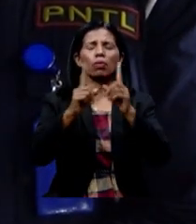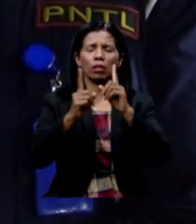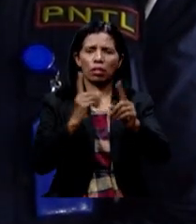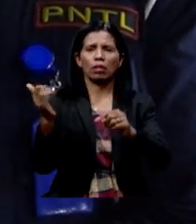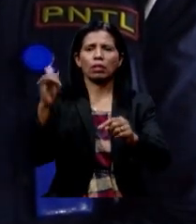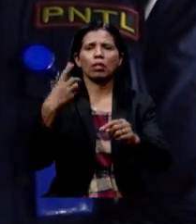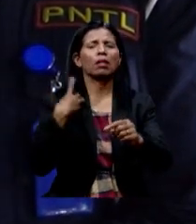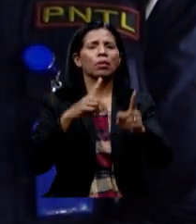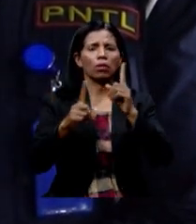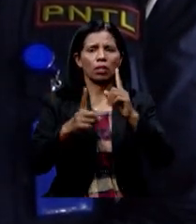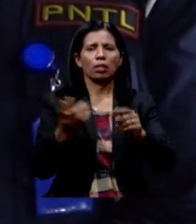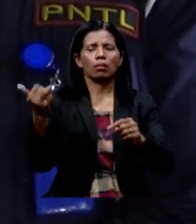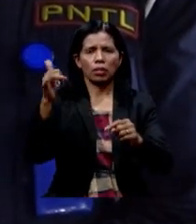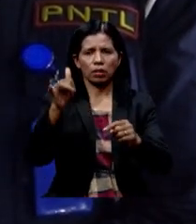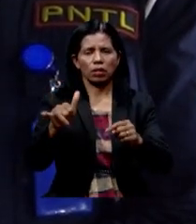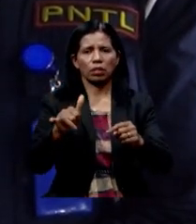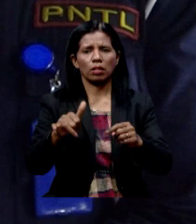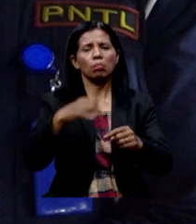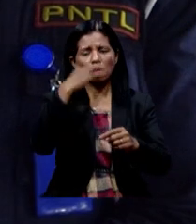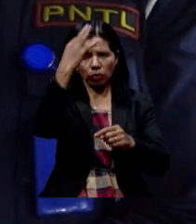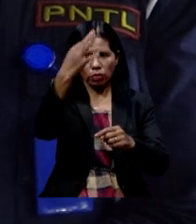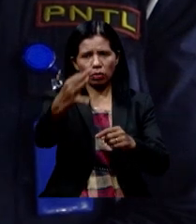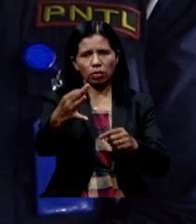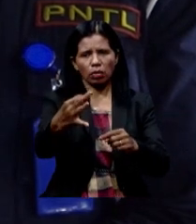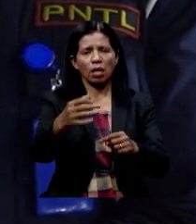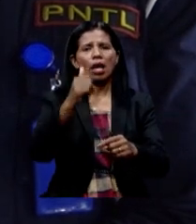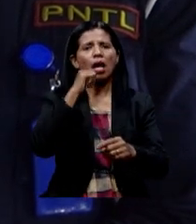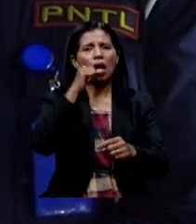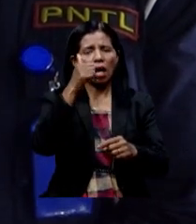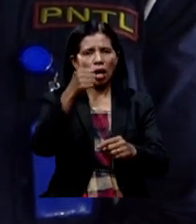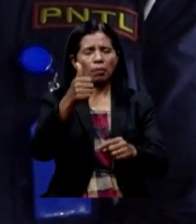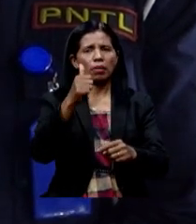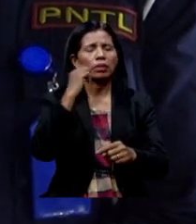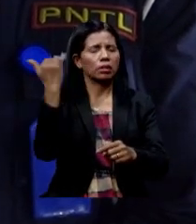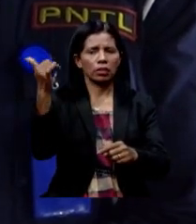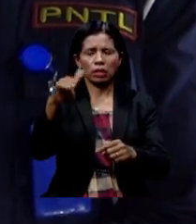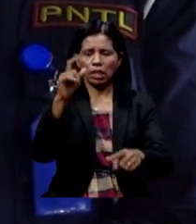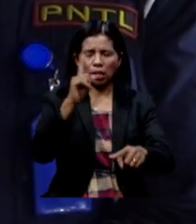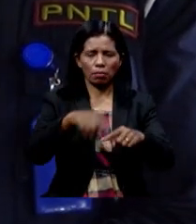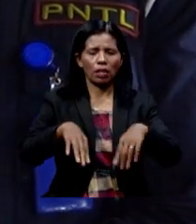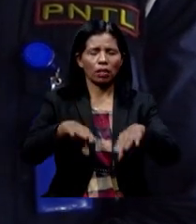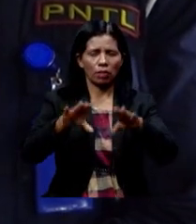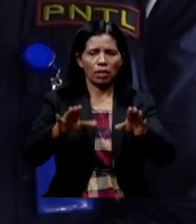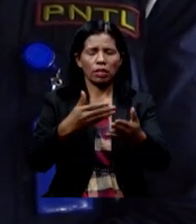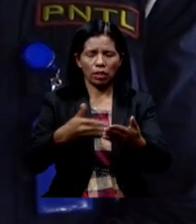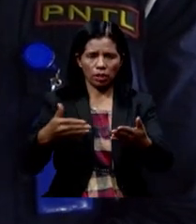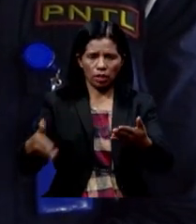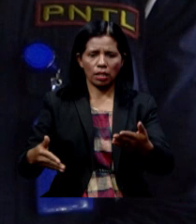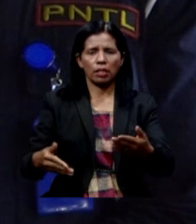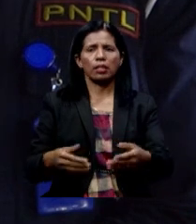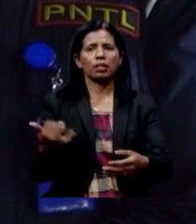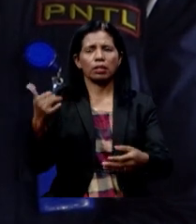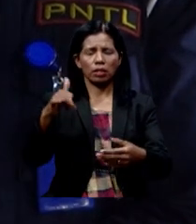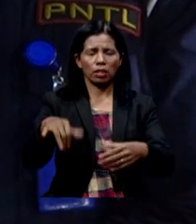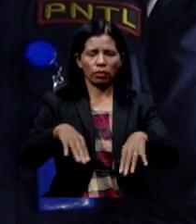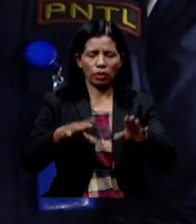Ami foa visa basira para ba oin, hahu abang ba oin nene, sira la bele fauna sa sang ya trotoar ni leten. Se sira fa